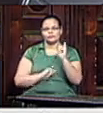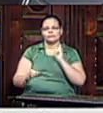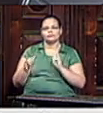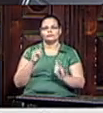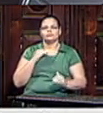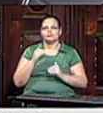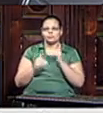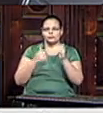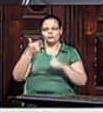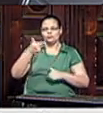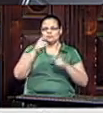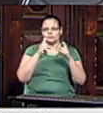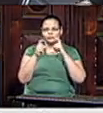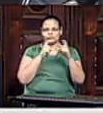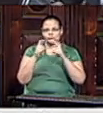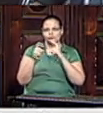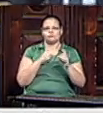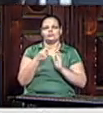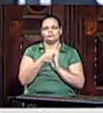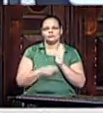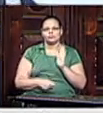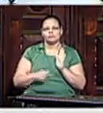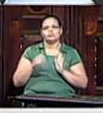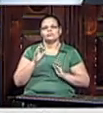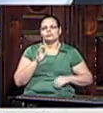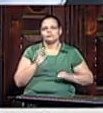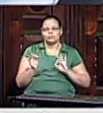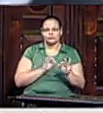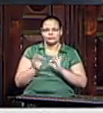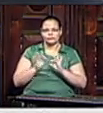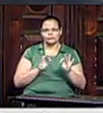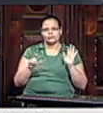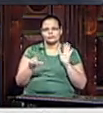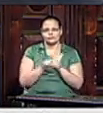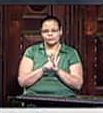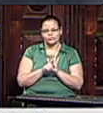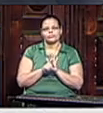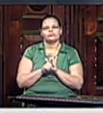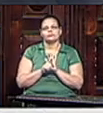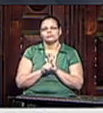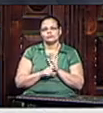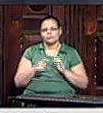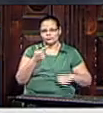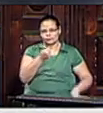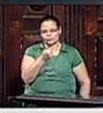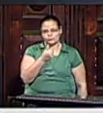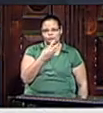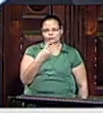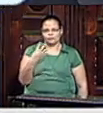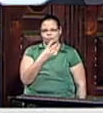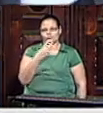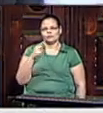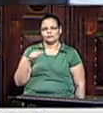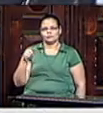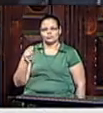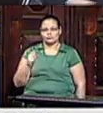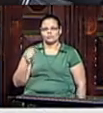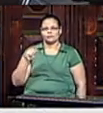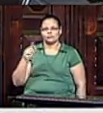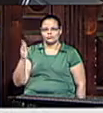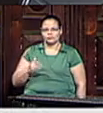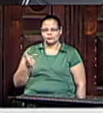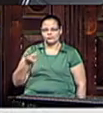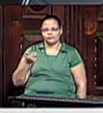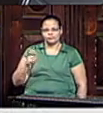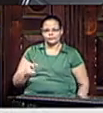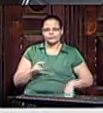tramitação ordinária, em segunda discussão, redação do vencido, projeto de lei número 1244-A de 2015, de autoria da deputada Marta